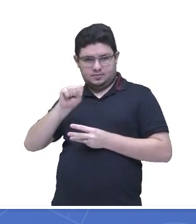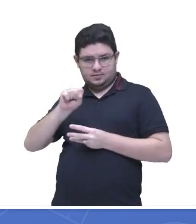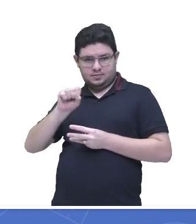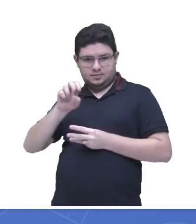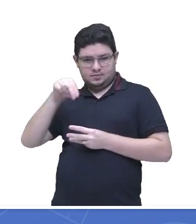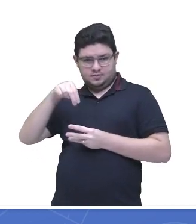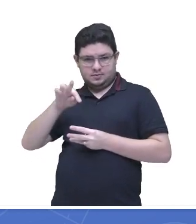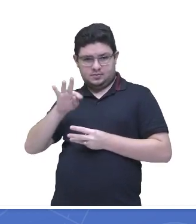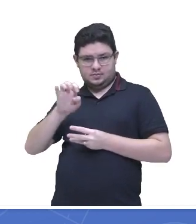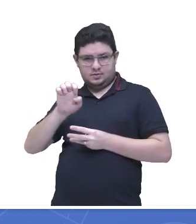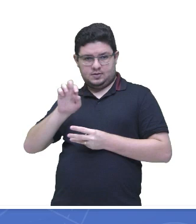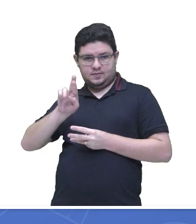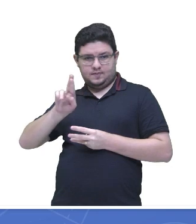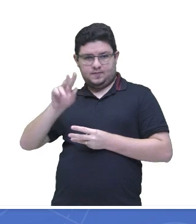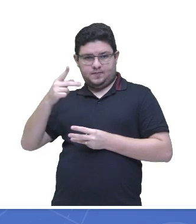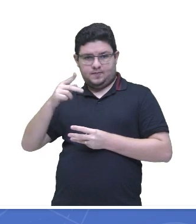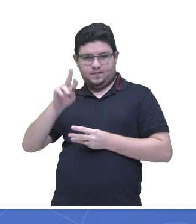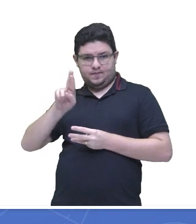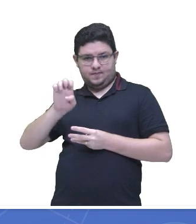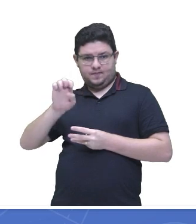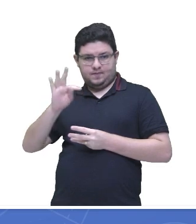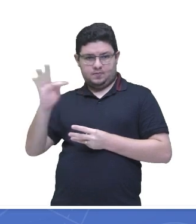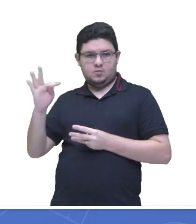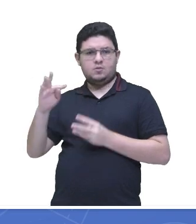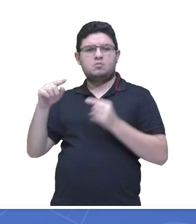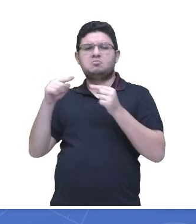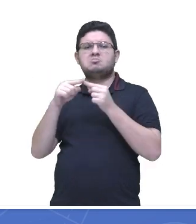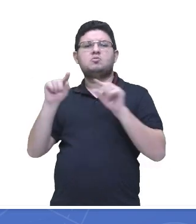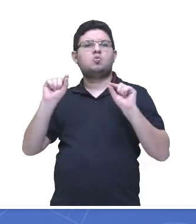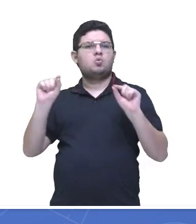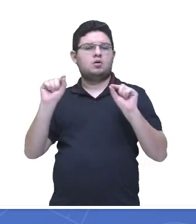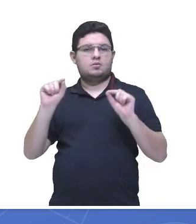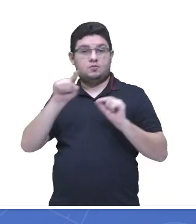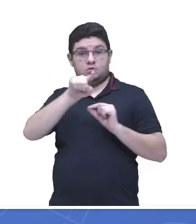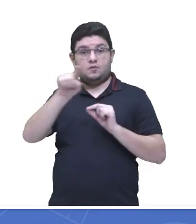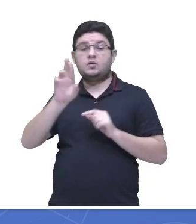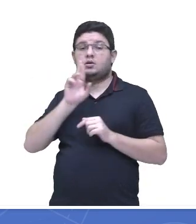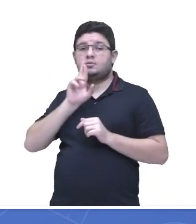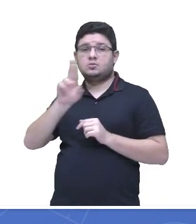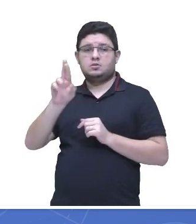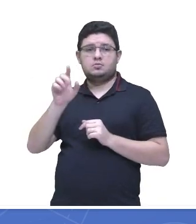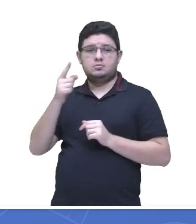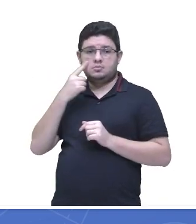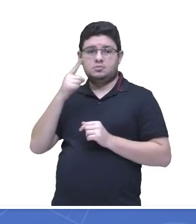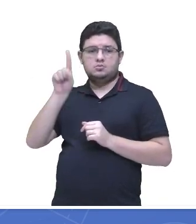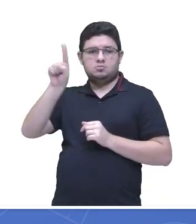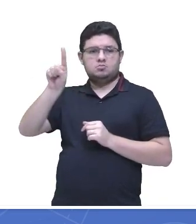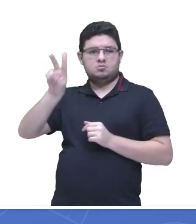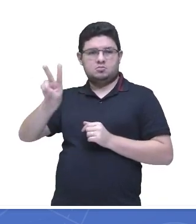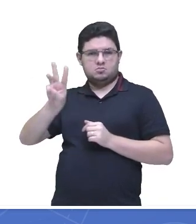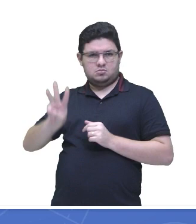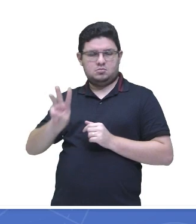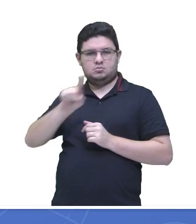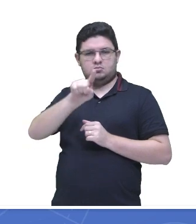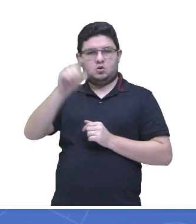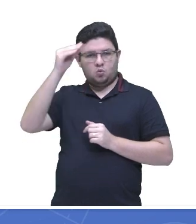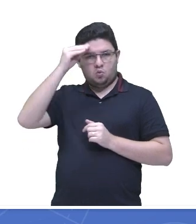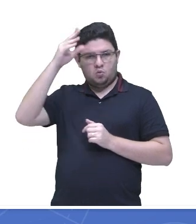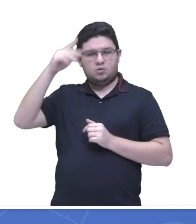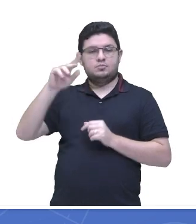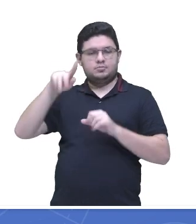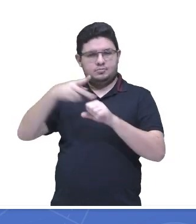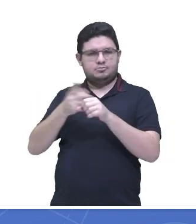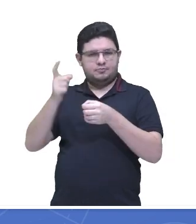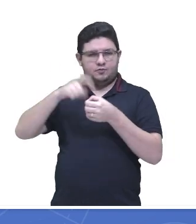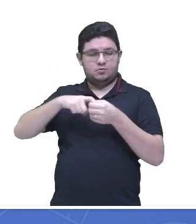quer dizer? Você vai me dizer o que significa cada palavra a partir do conhecimento dos prefixos. Daqui a pouquinho eu volto para